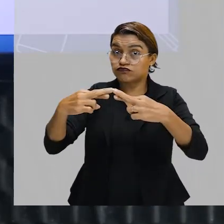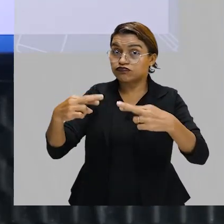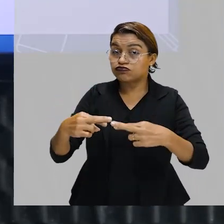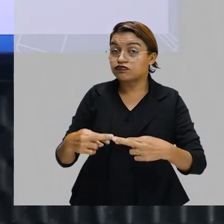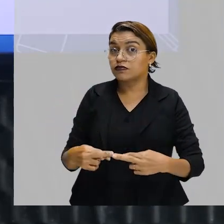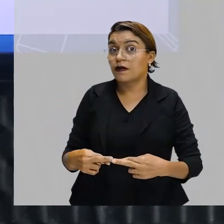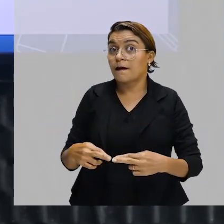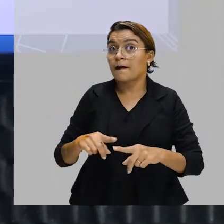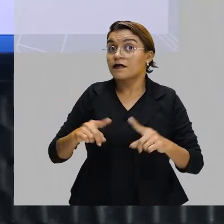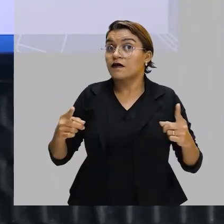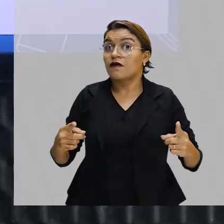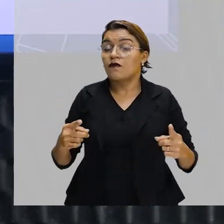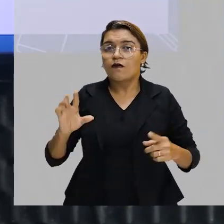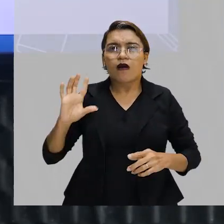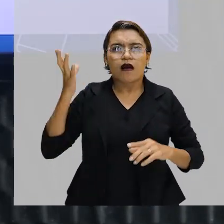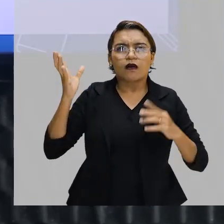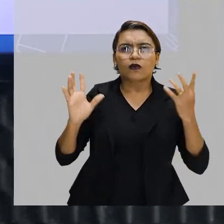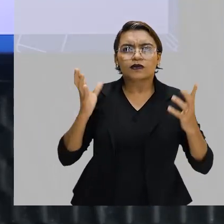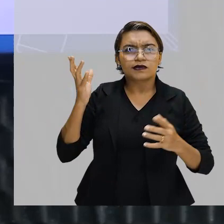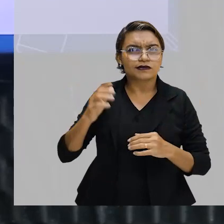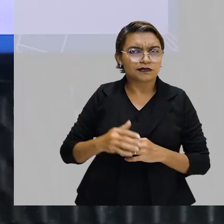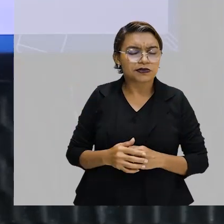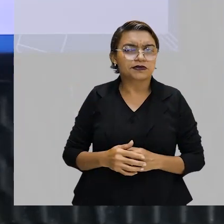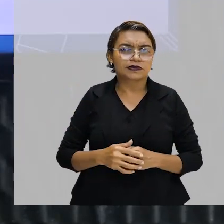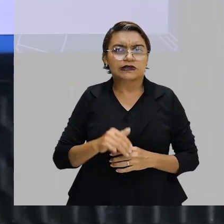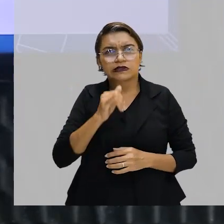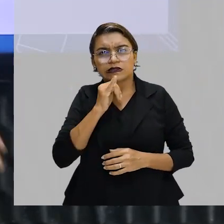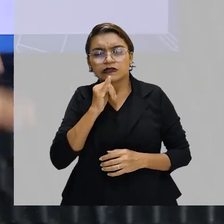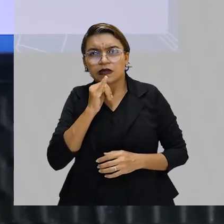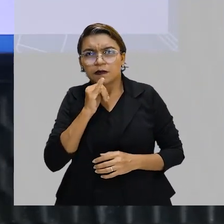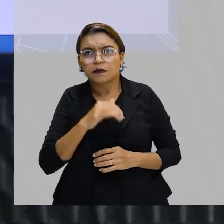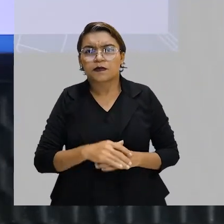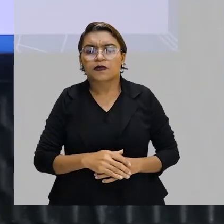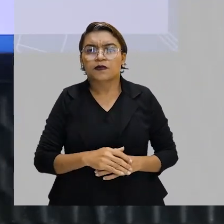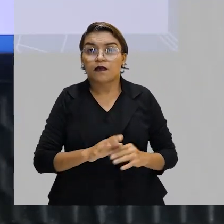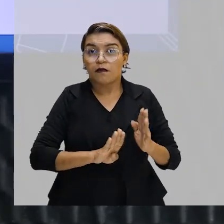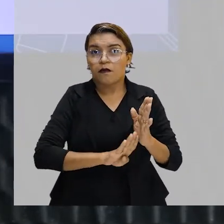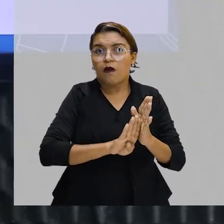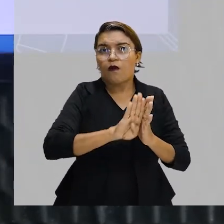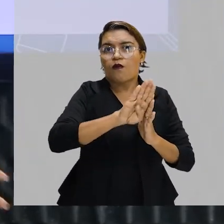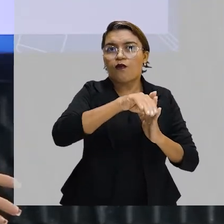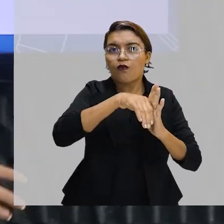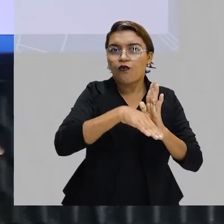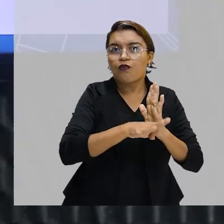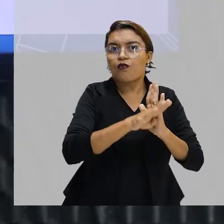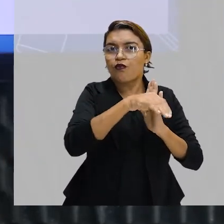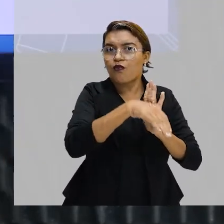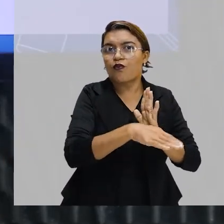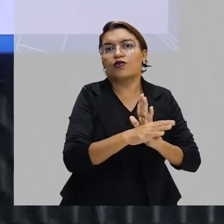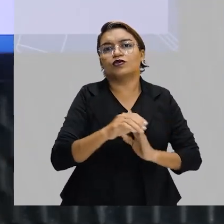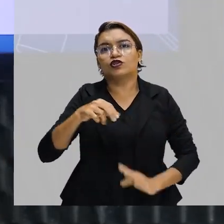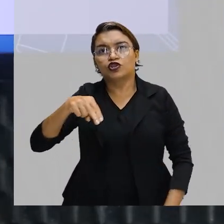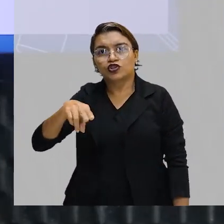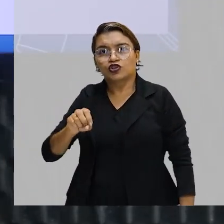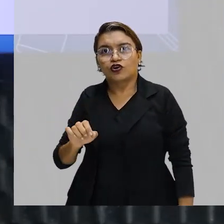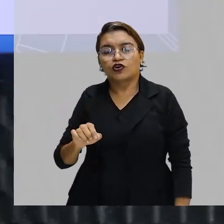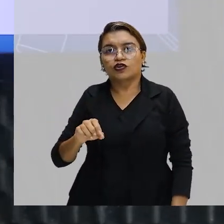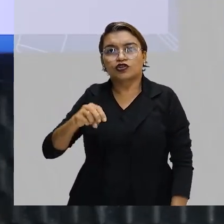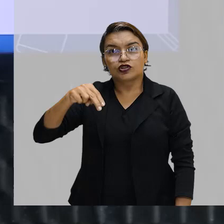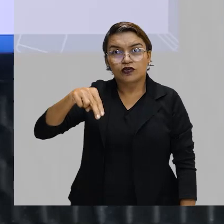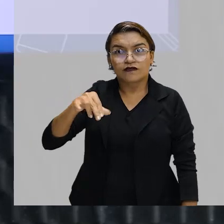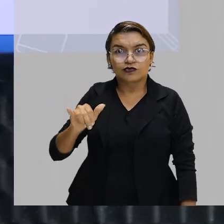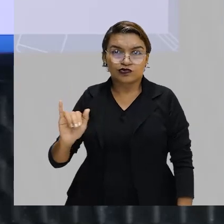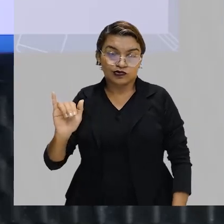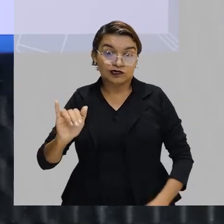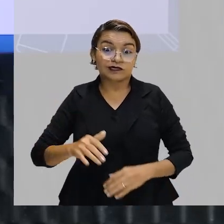função de todos esses acontecimentos de quebra. Quebrou a Bolsa de Nova York, incidiu aqui no Brasil. Vamos quebrar também aqui na arte? Então,